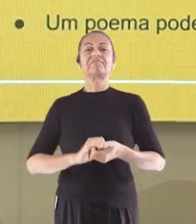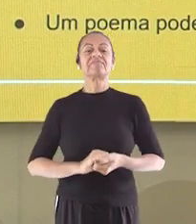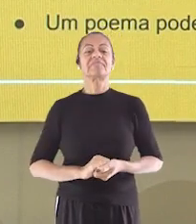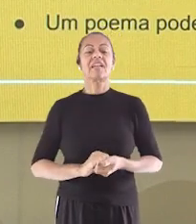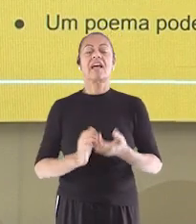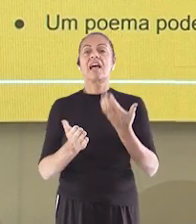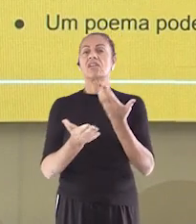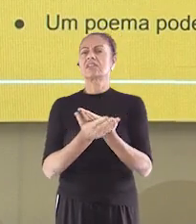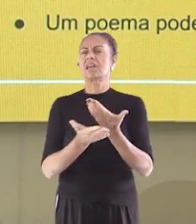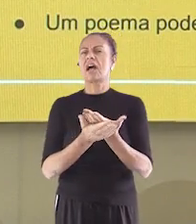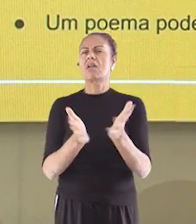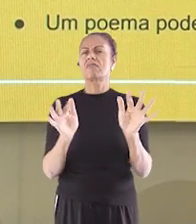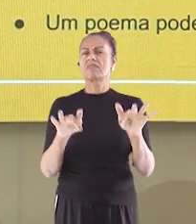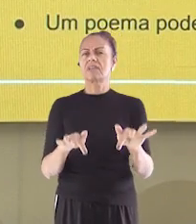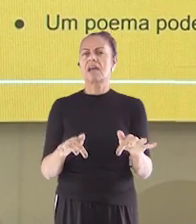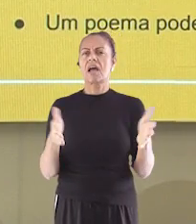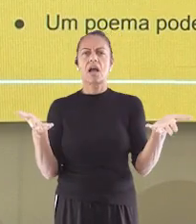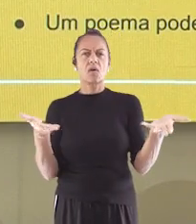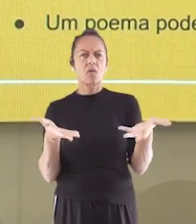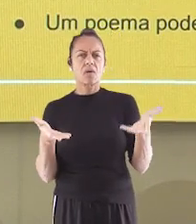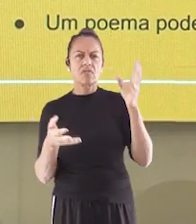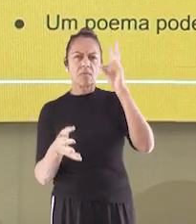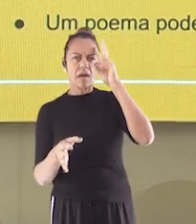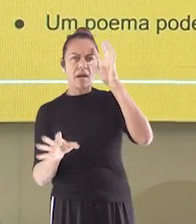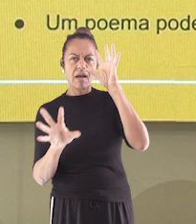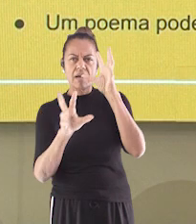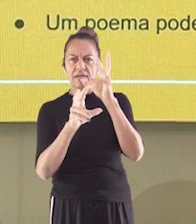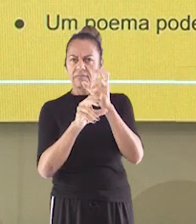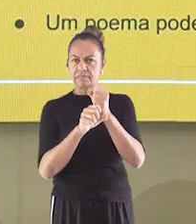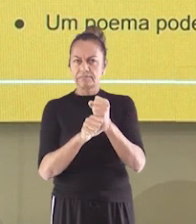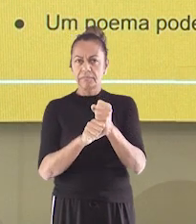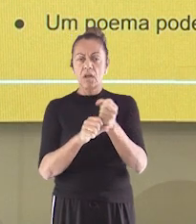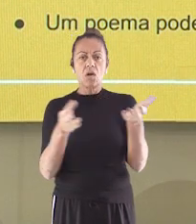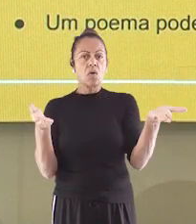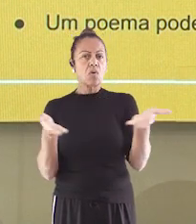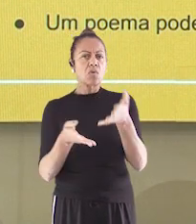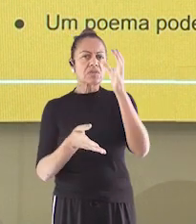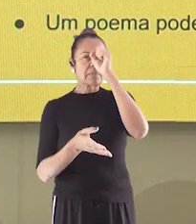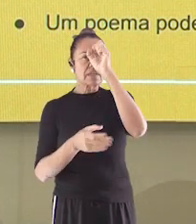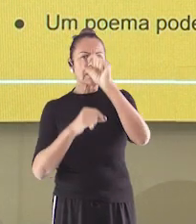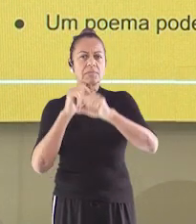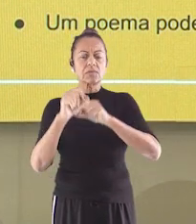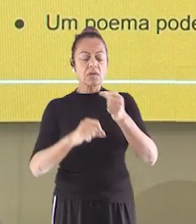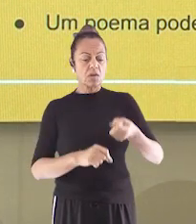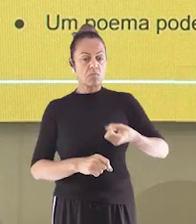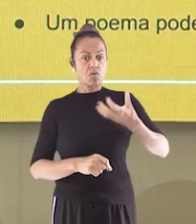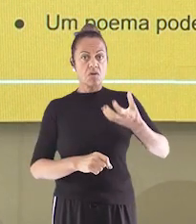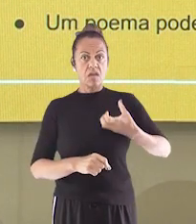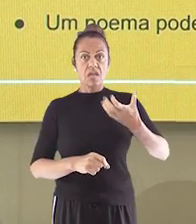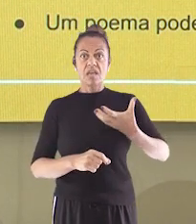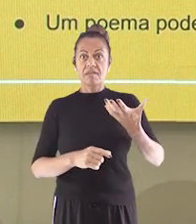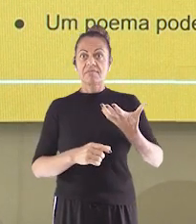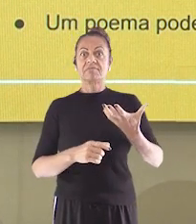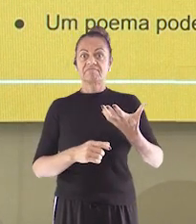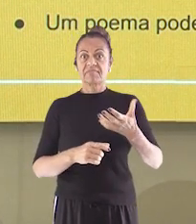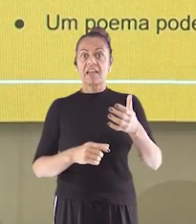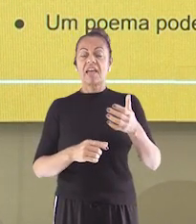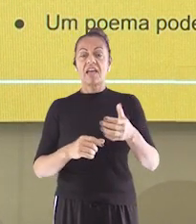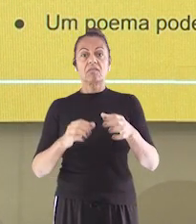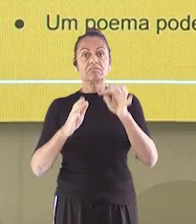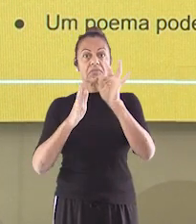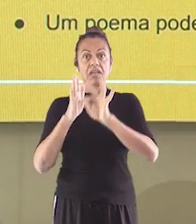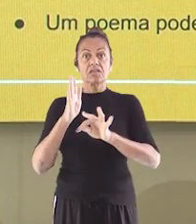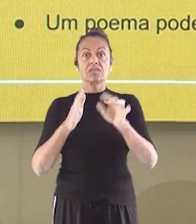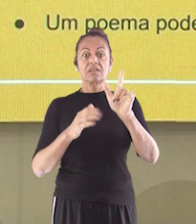está chegando ao fim. Vamos ver o que aprendemos hoje? Hoje aprendemos que poema é um texto literário escrito em